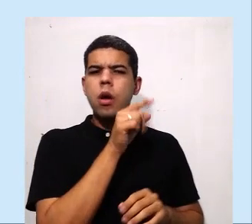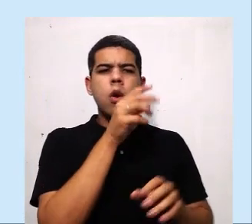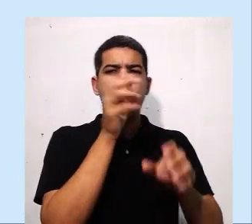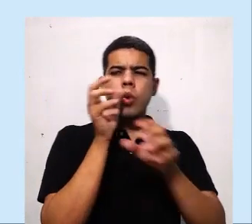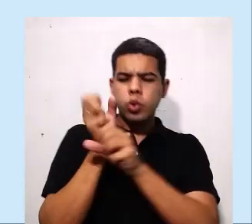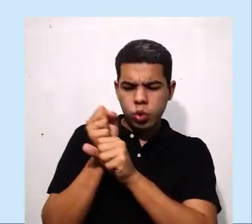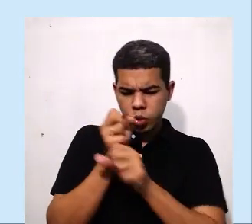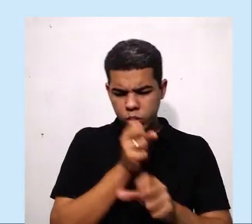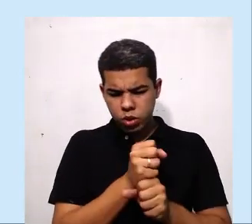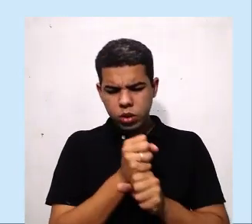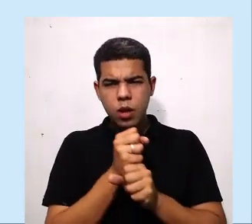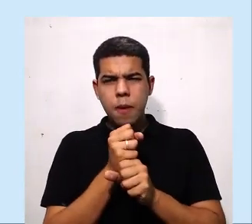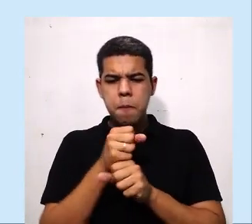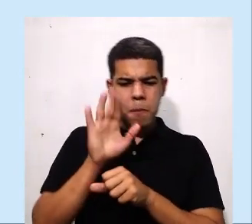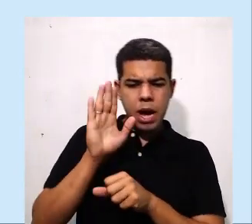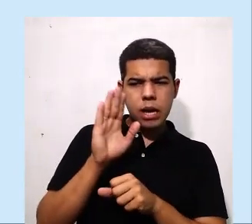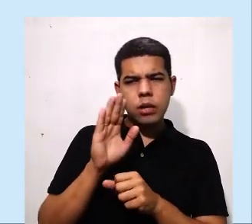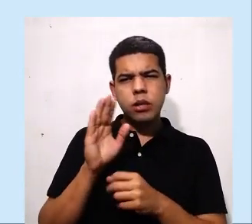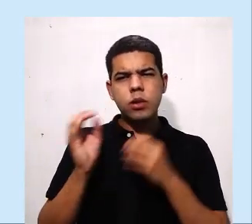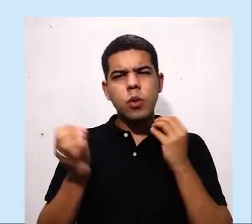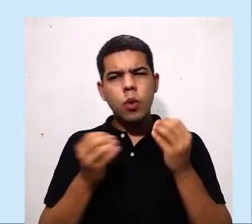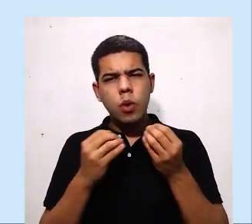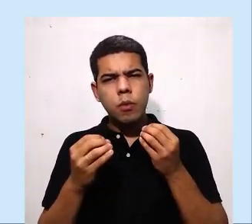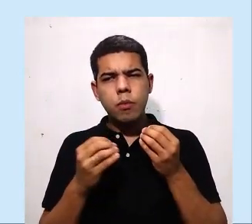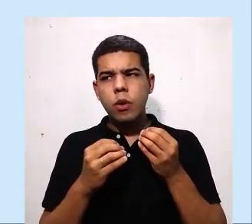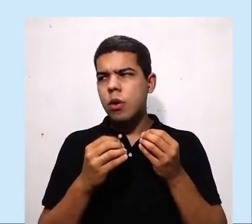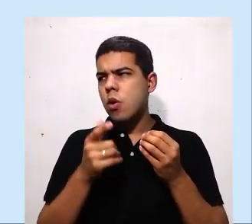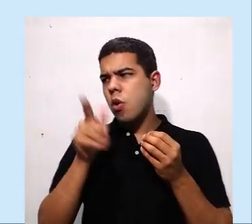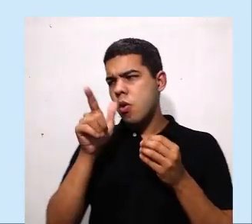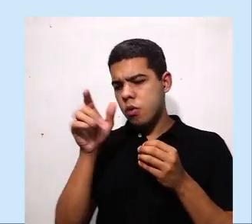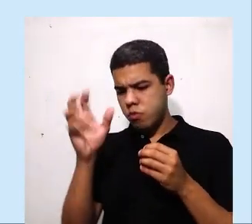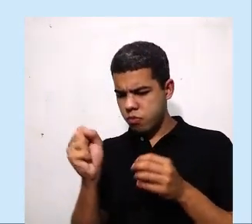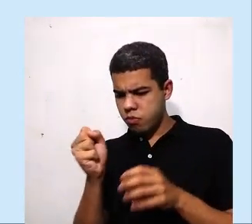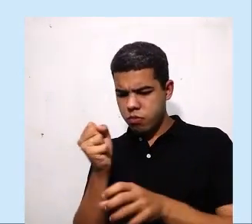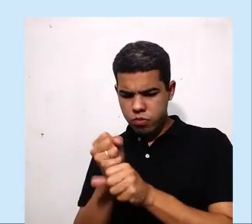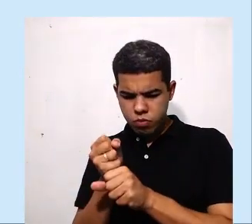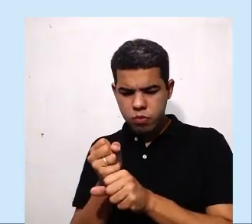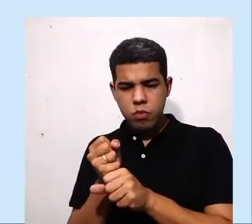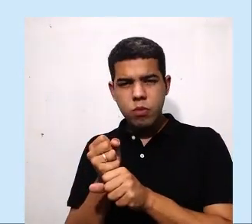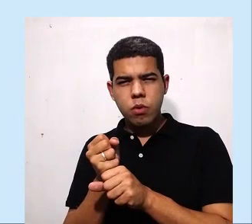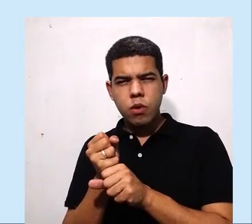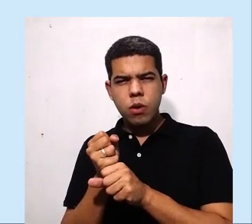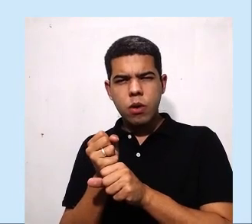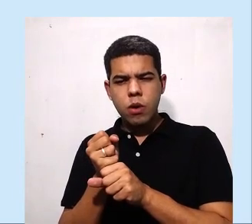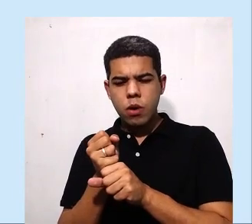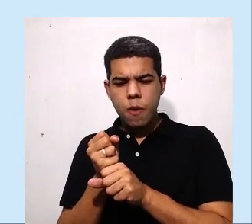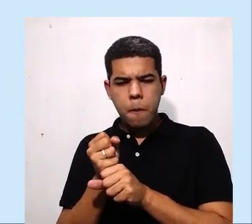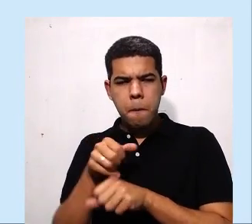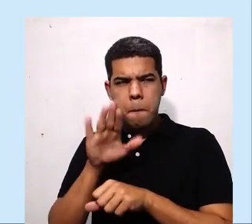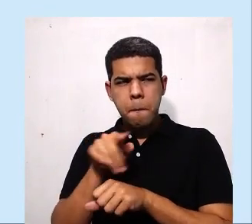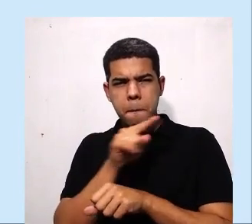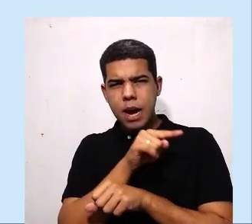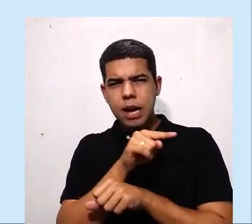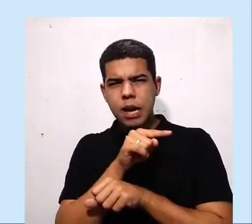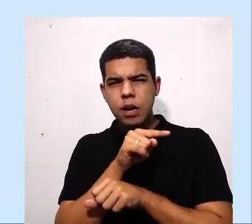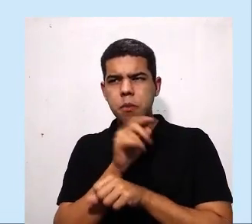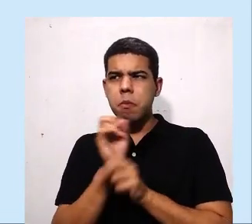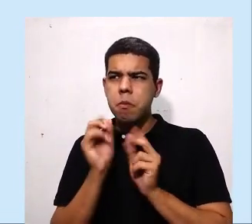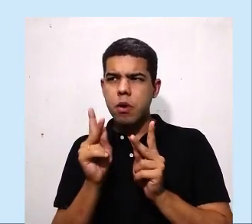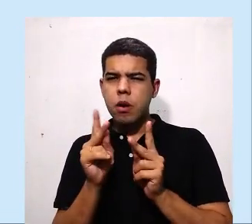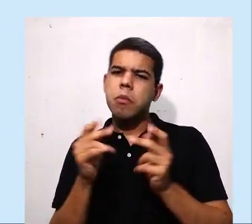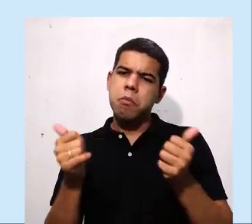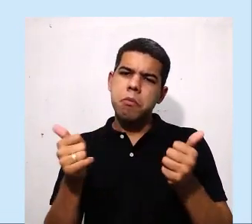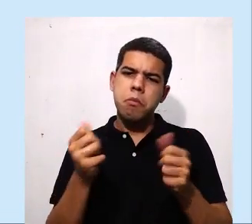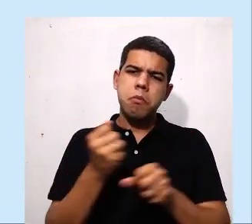esse. Beleza. Pego o outro lado, soma com os outros dois. A soma deu maior. Beleza. Então, podemos construir. Beleza? Se